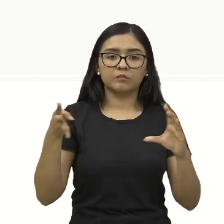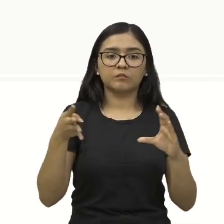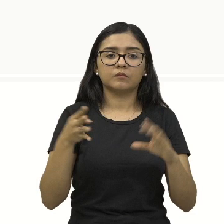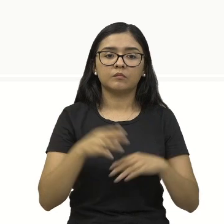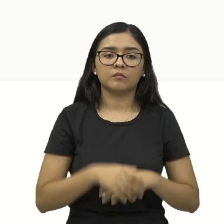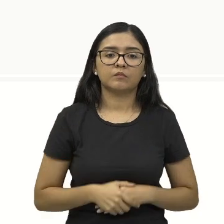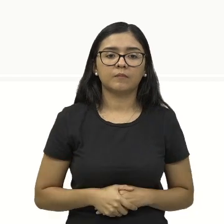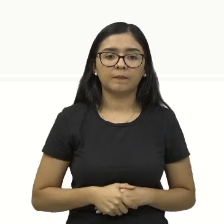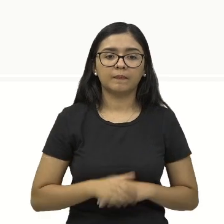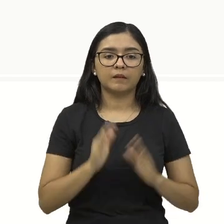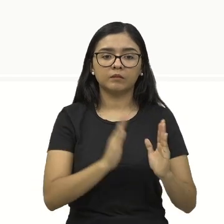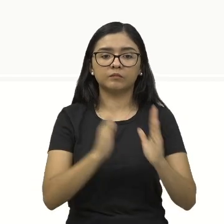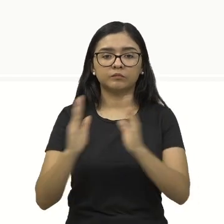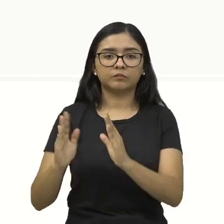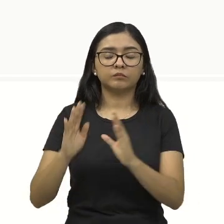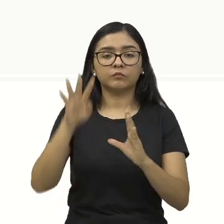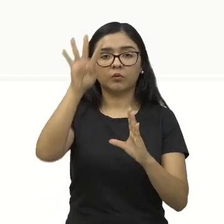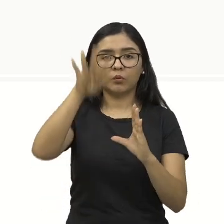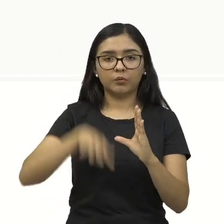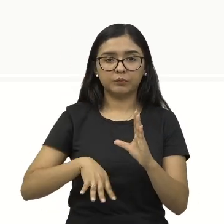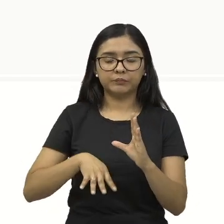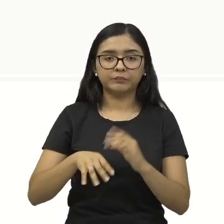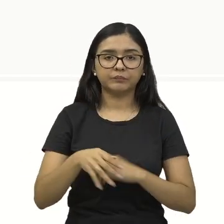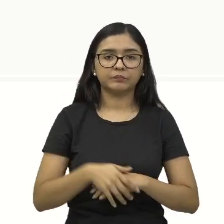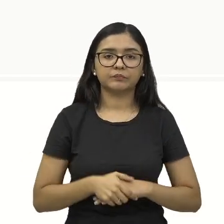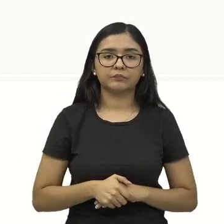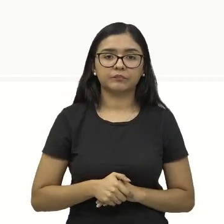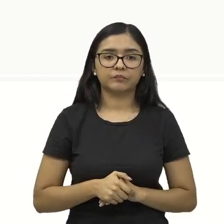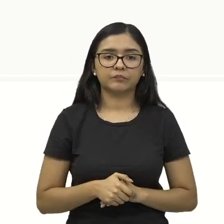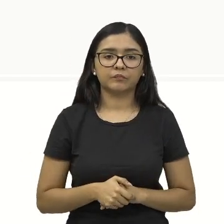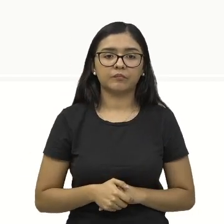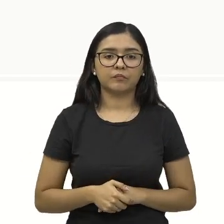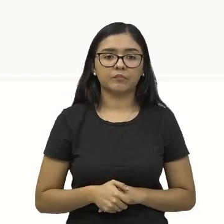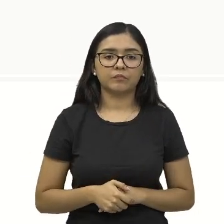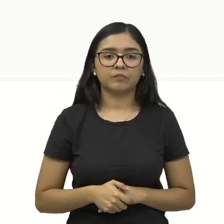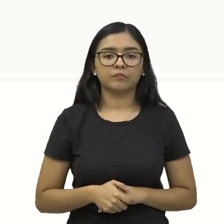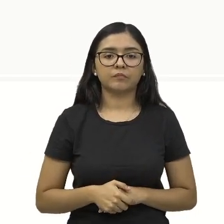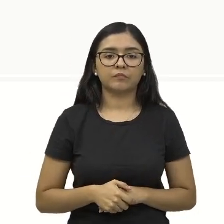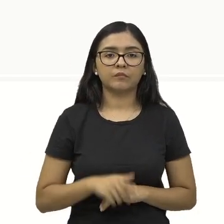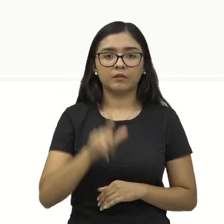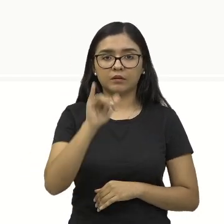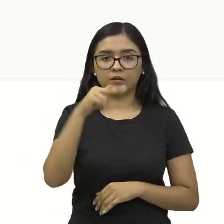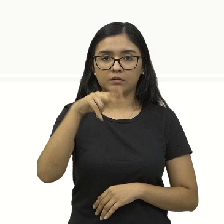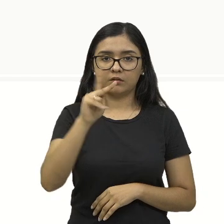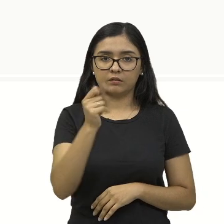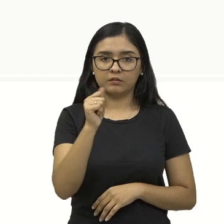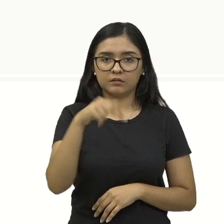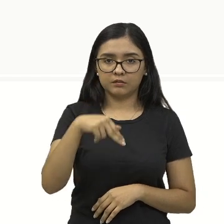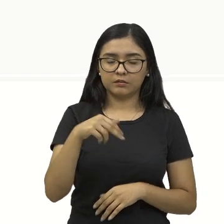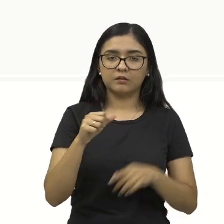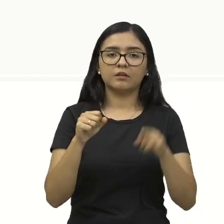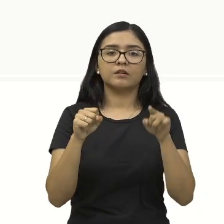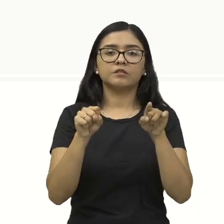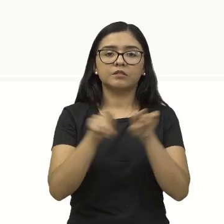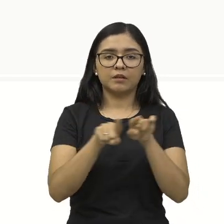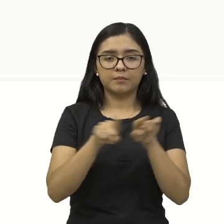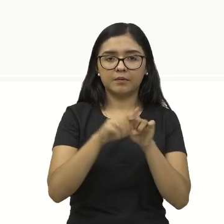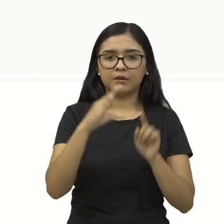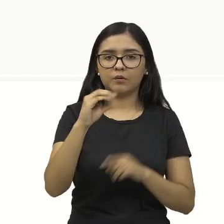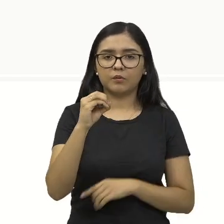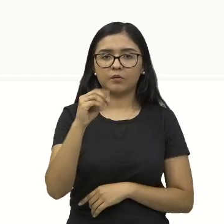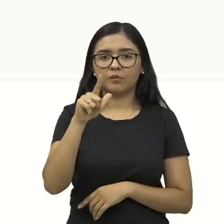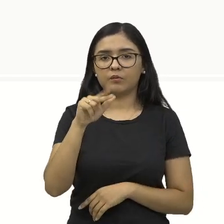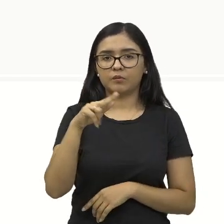termo representa o número de colunas. Número de linhas, número de colunas, tá?